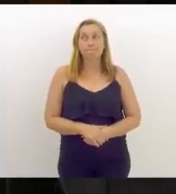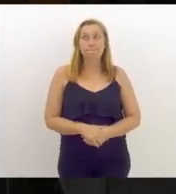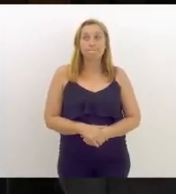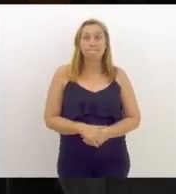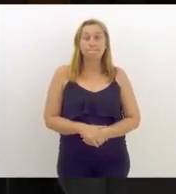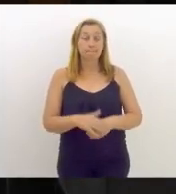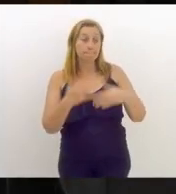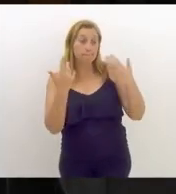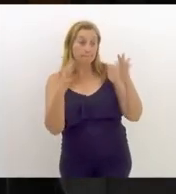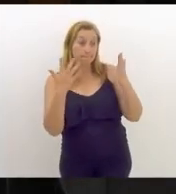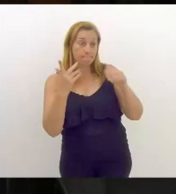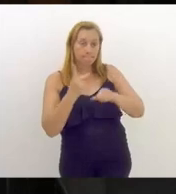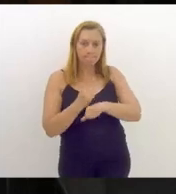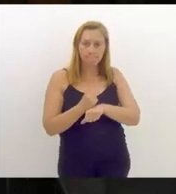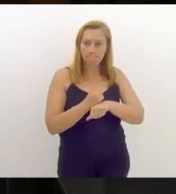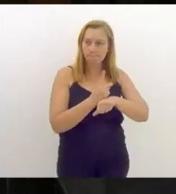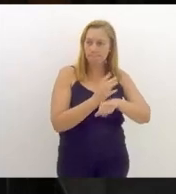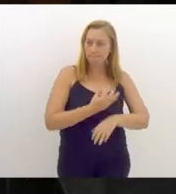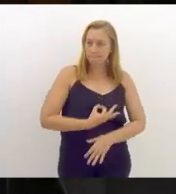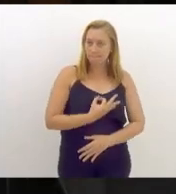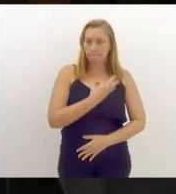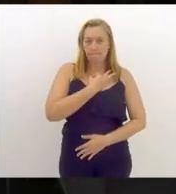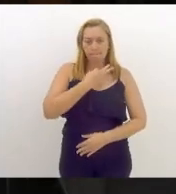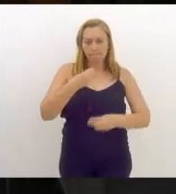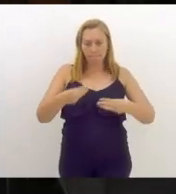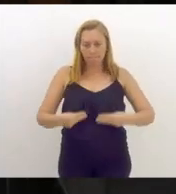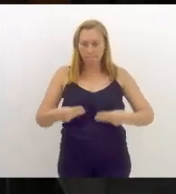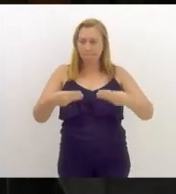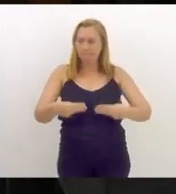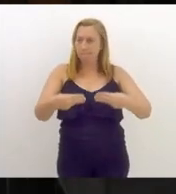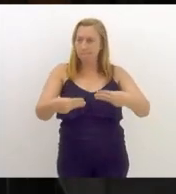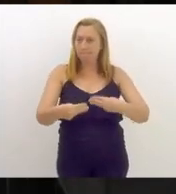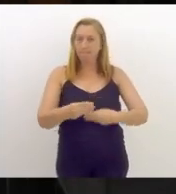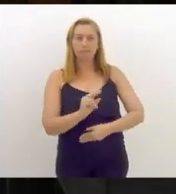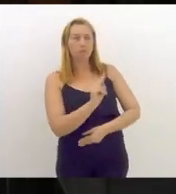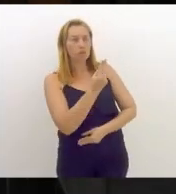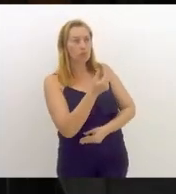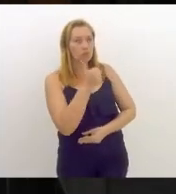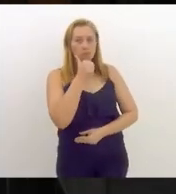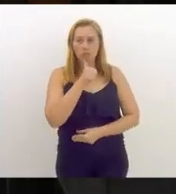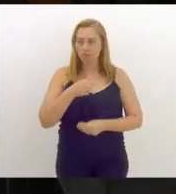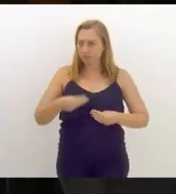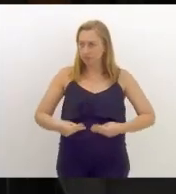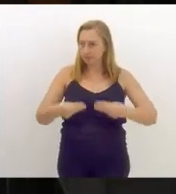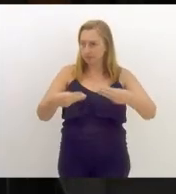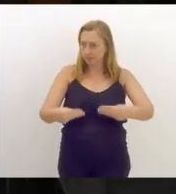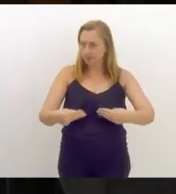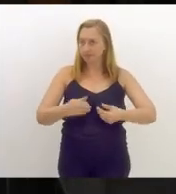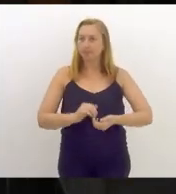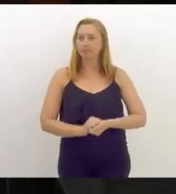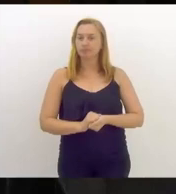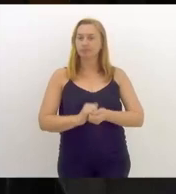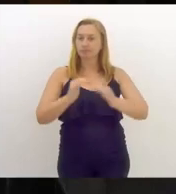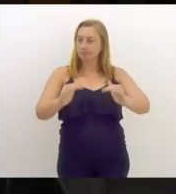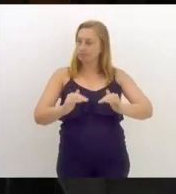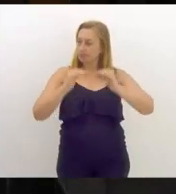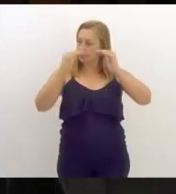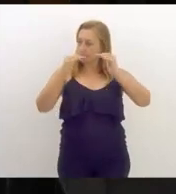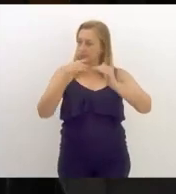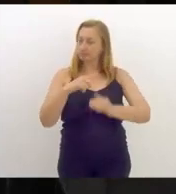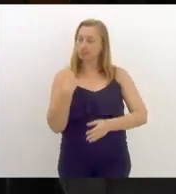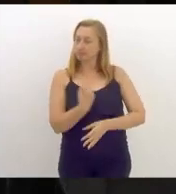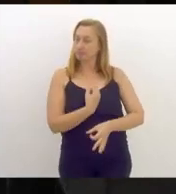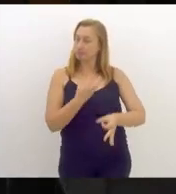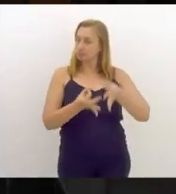louvável uma medalha ao Ministro ou uma ministra das instâncias superiores da nossa